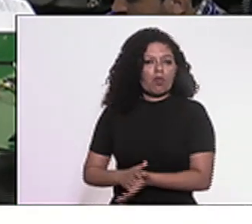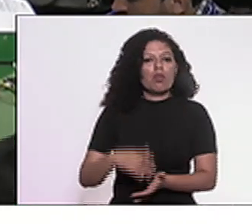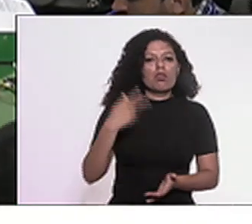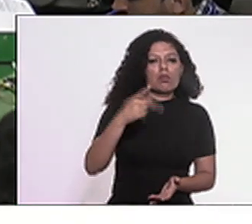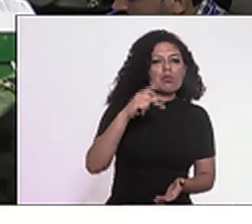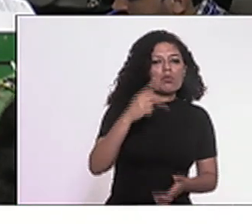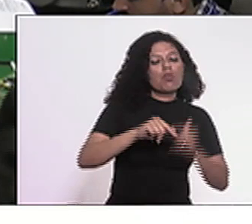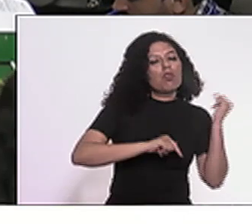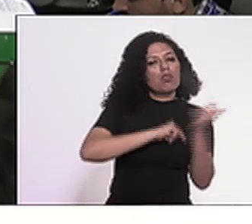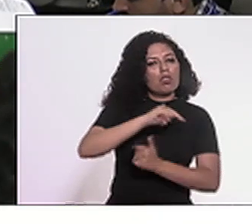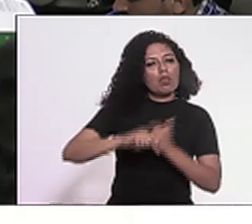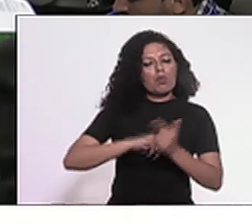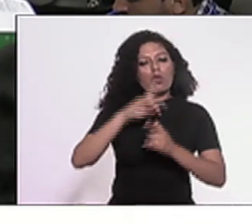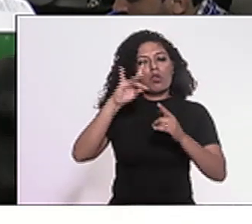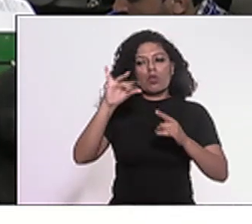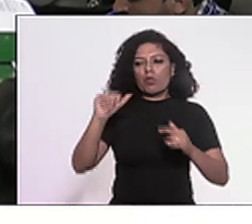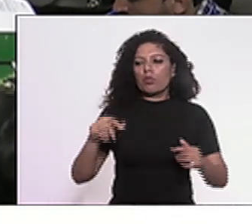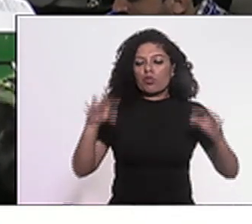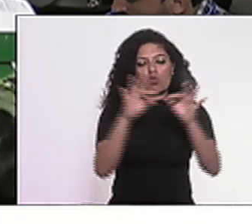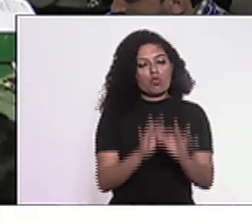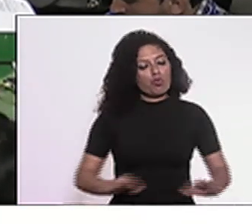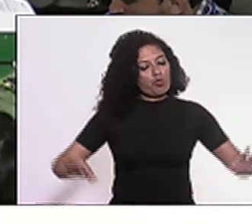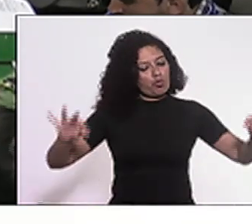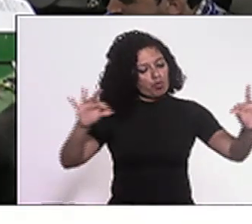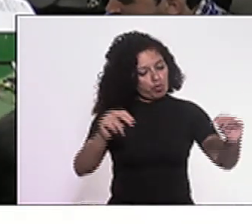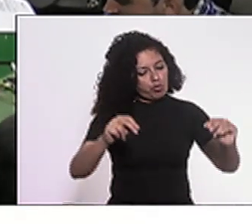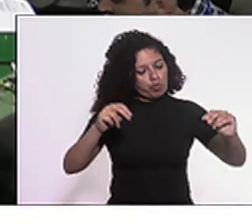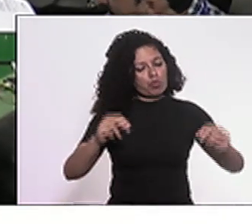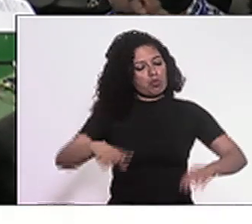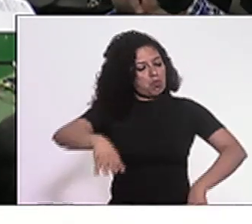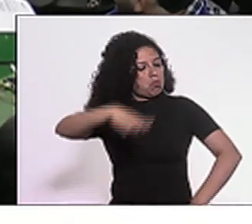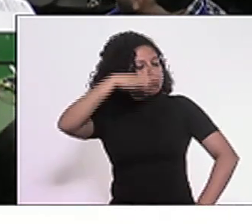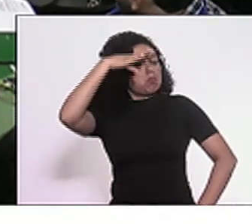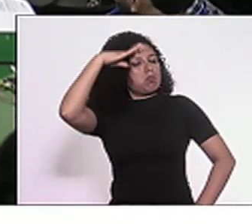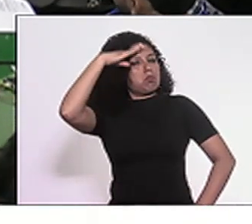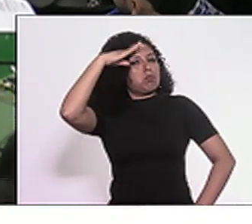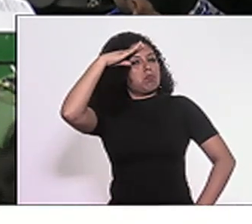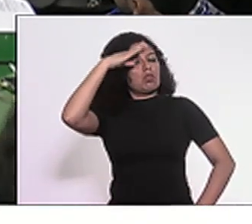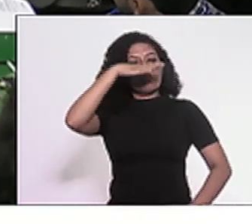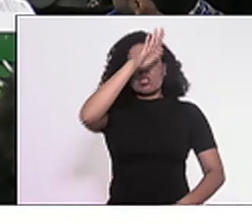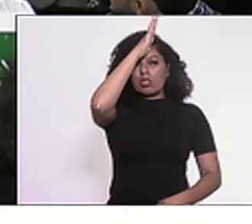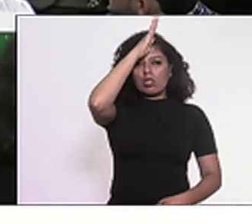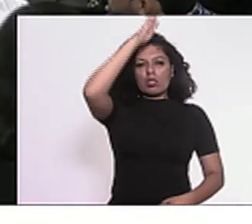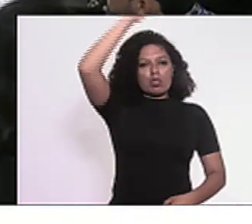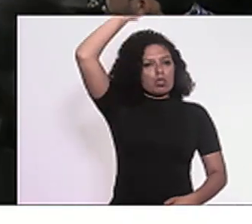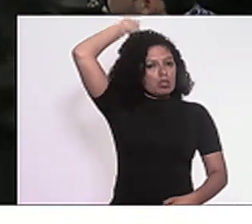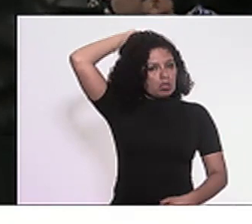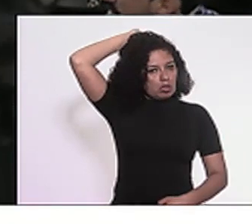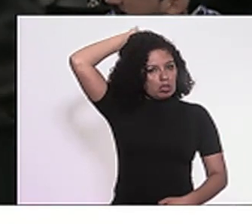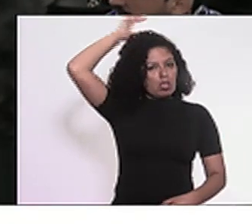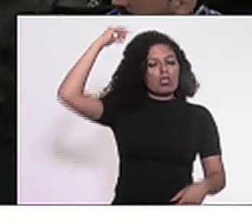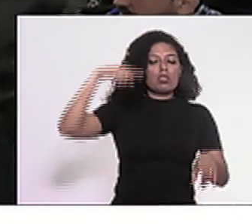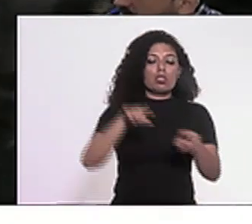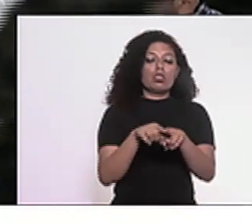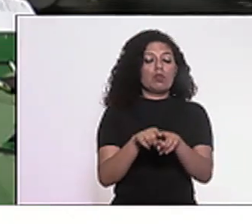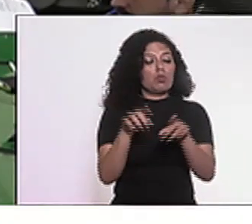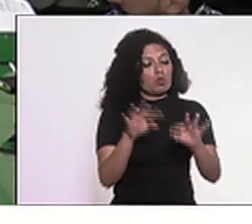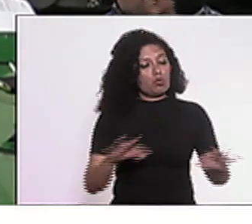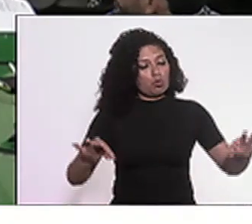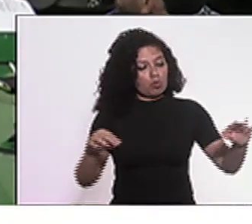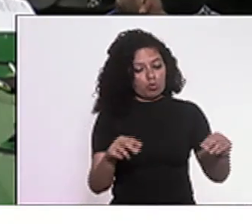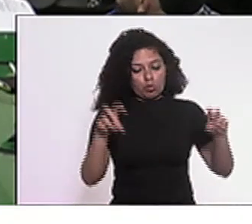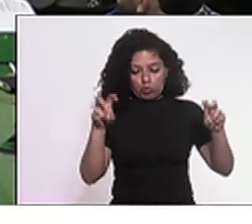iniciativa. Bom dia aos senhores oficiais da Polícia Militar e do Corpo de Bombeiros Militar e aos demais